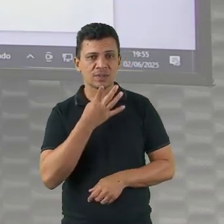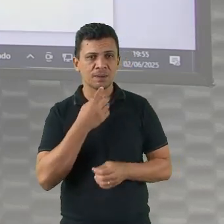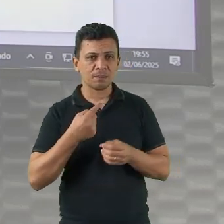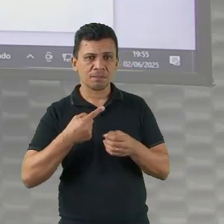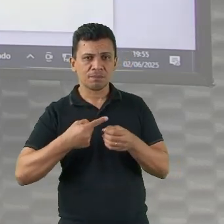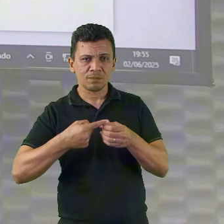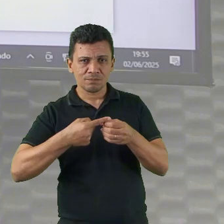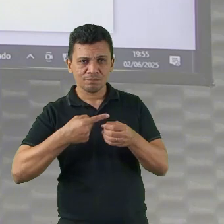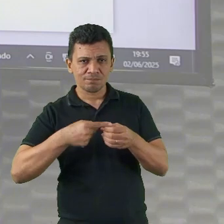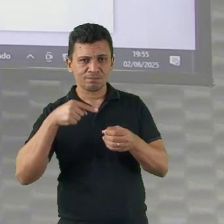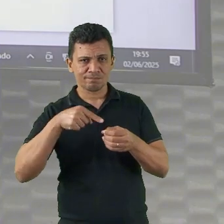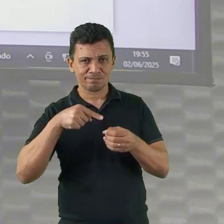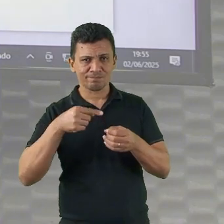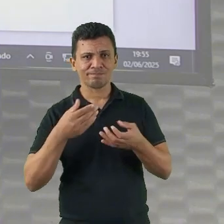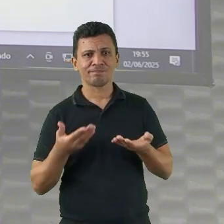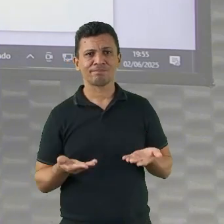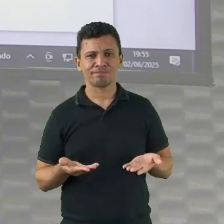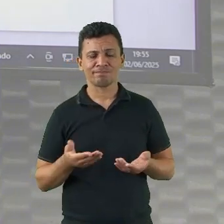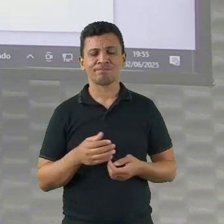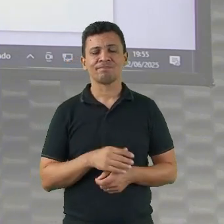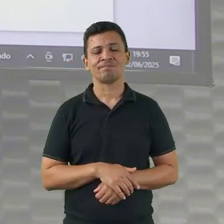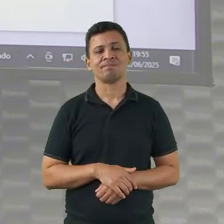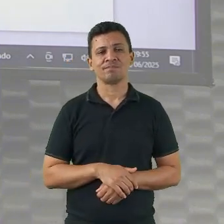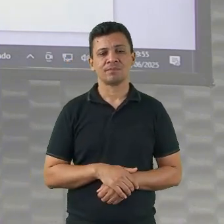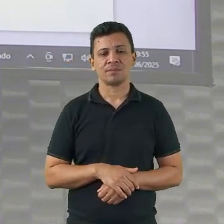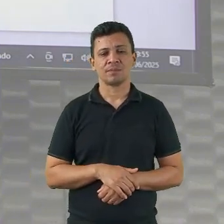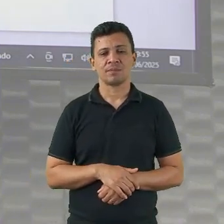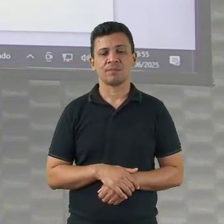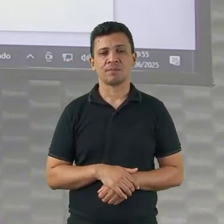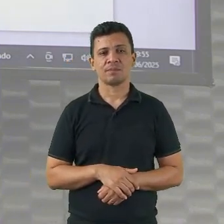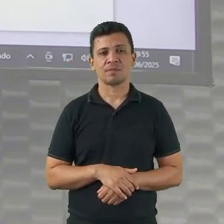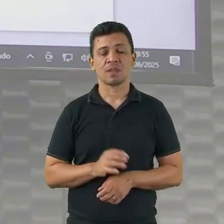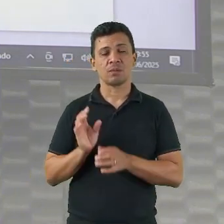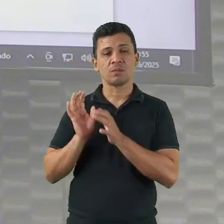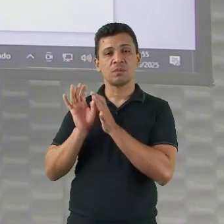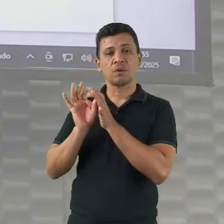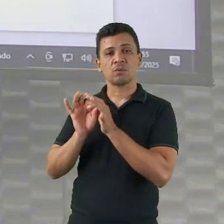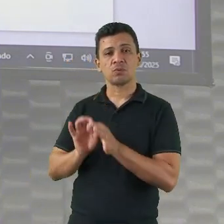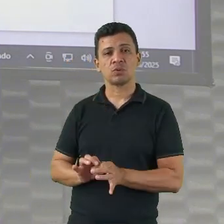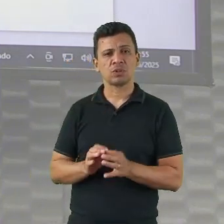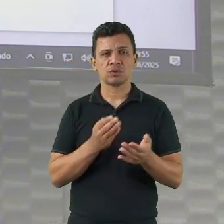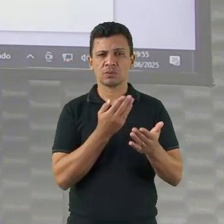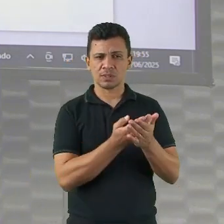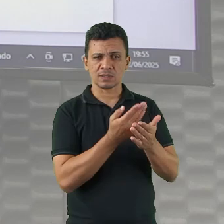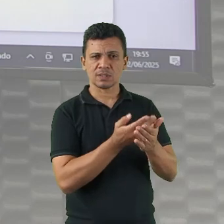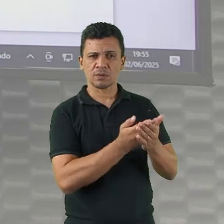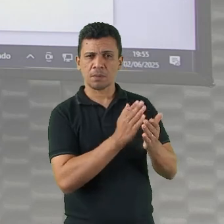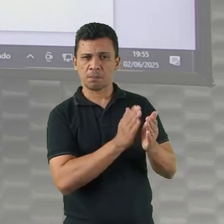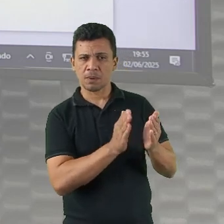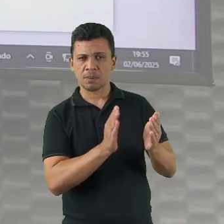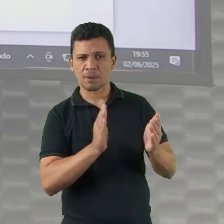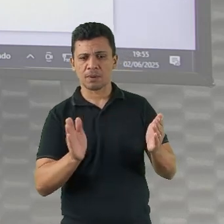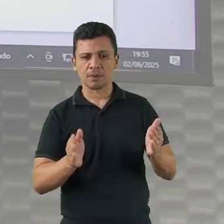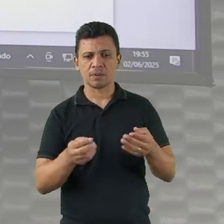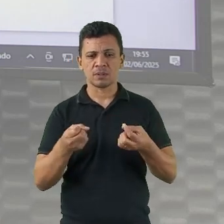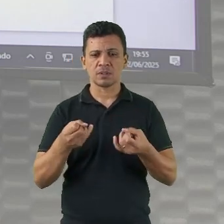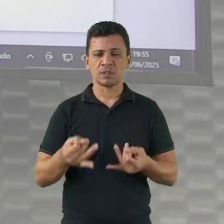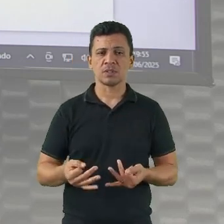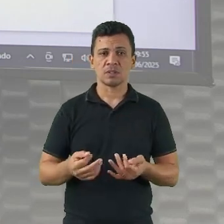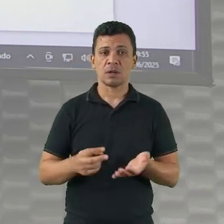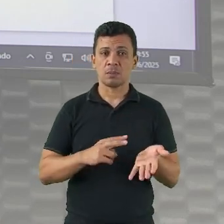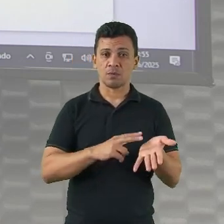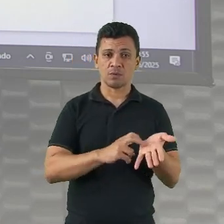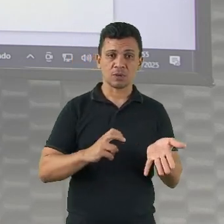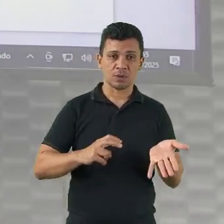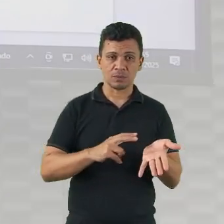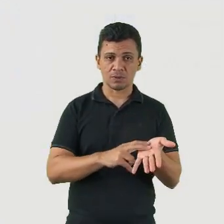do explorar, tá? E aí, junto com esses contextos dessas aulas, nós tratamos de